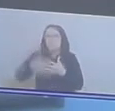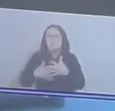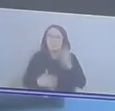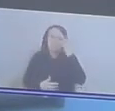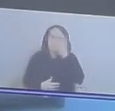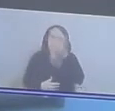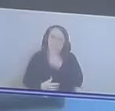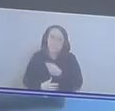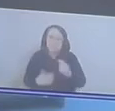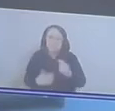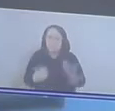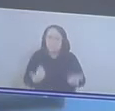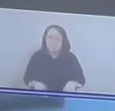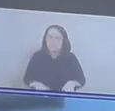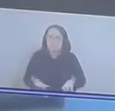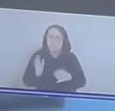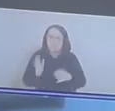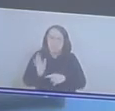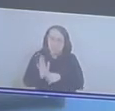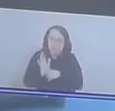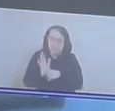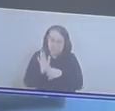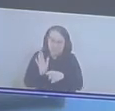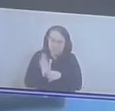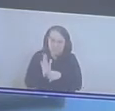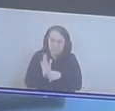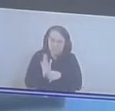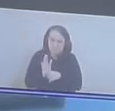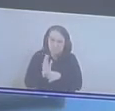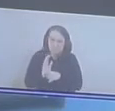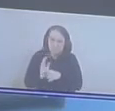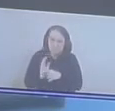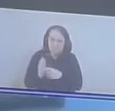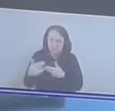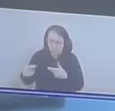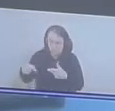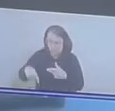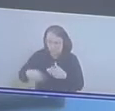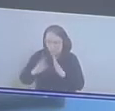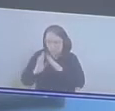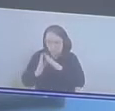E através com a ajuda dos nossos colaboradores aqui do bairro,